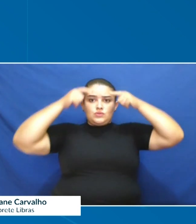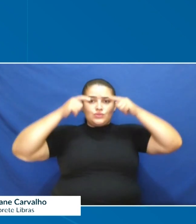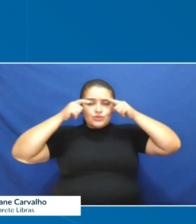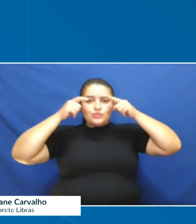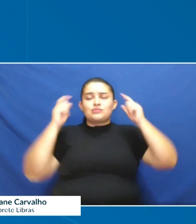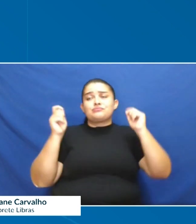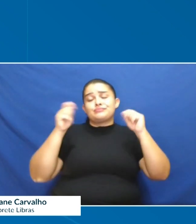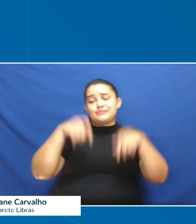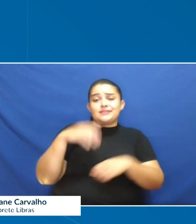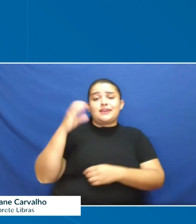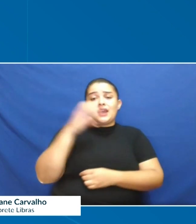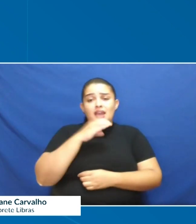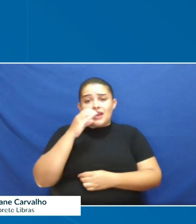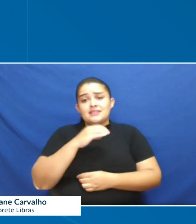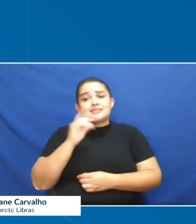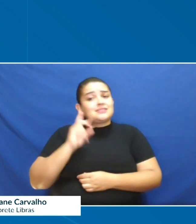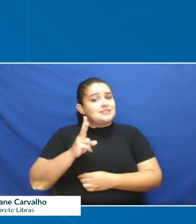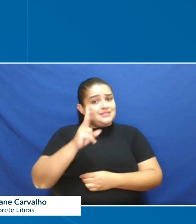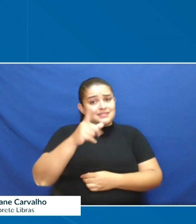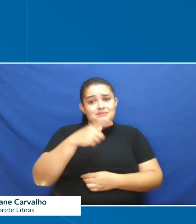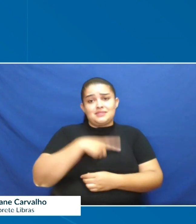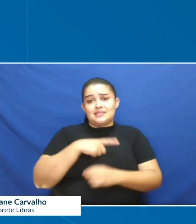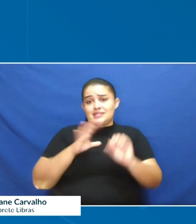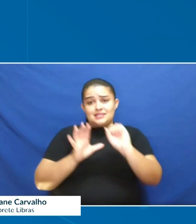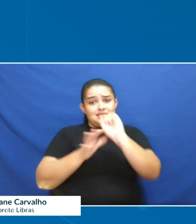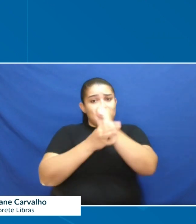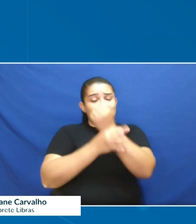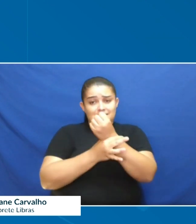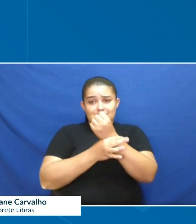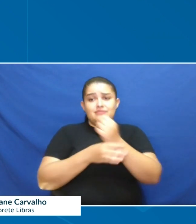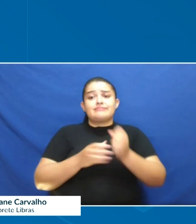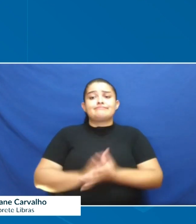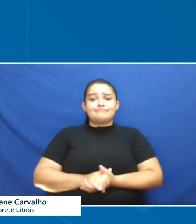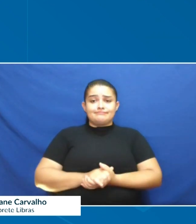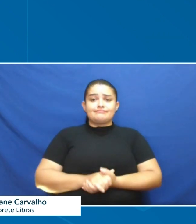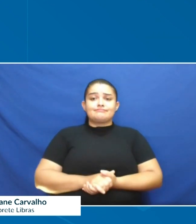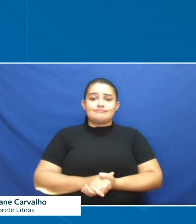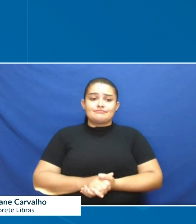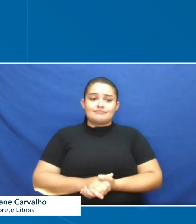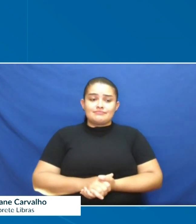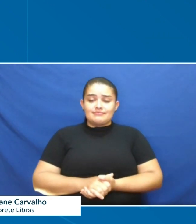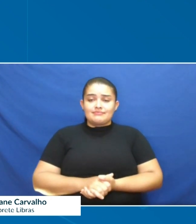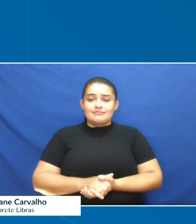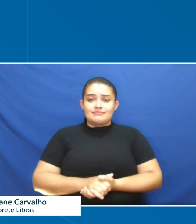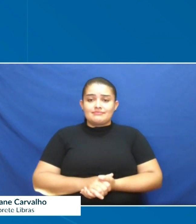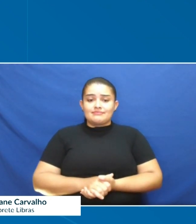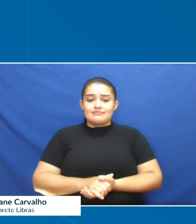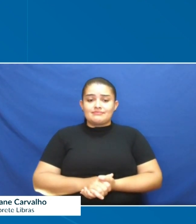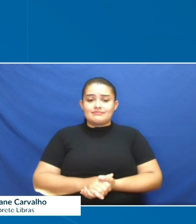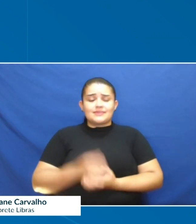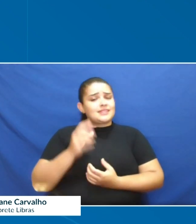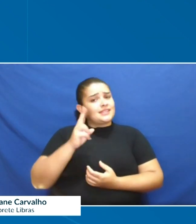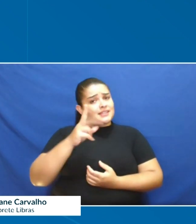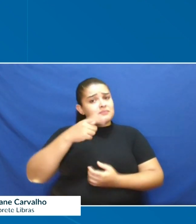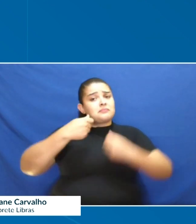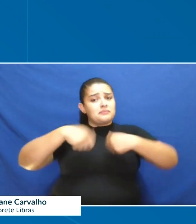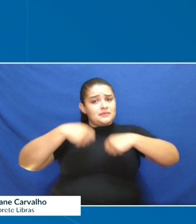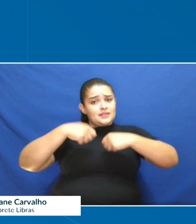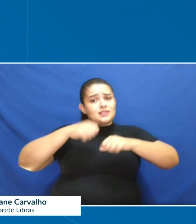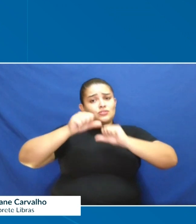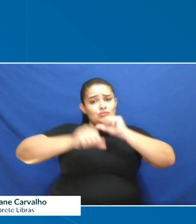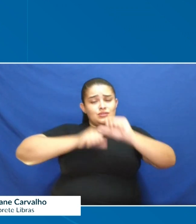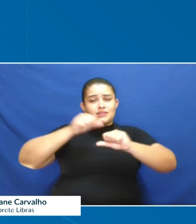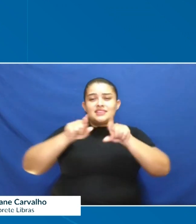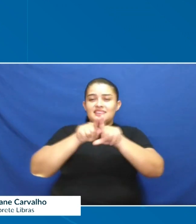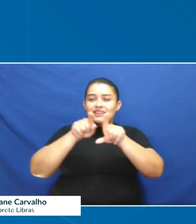cozinha, então tem que ficar trocando com toucas descartáveis, e até andar com algum sapato especial, que é chamado